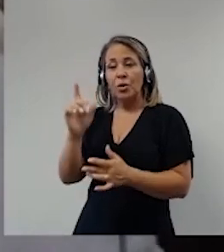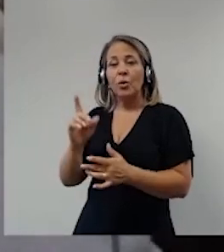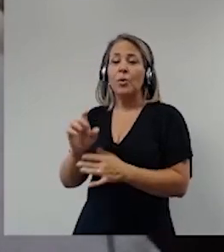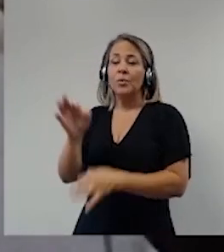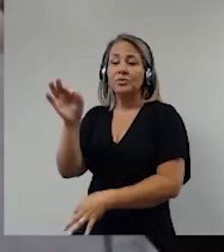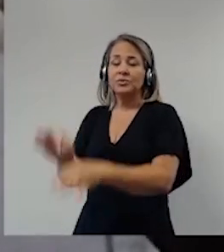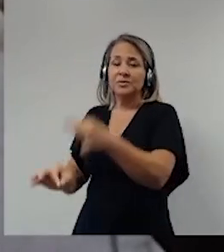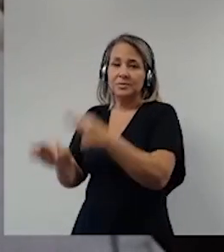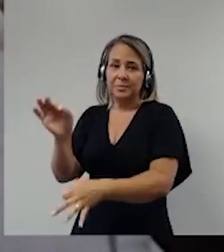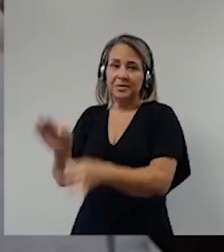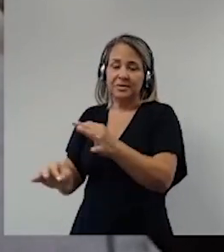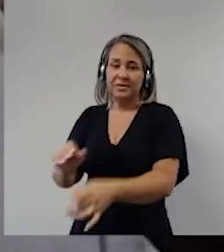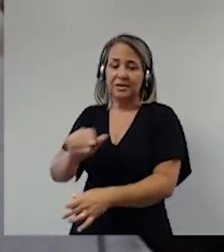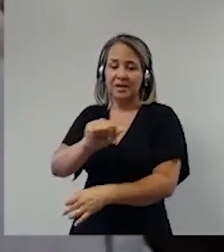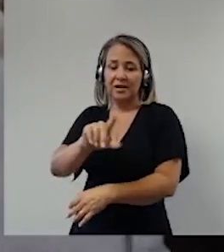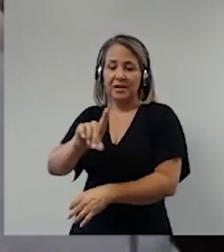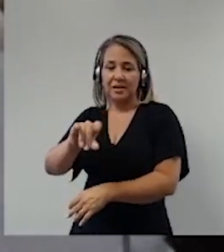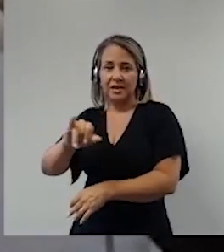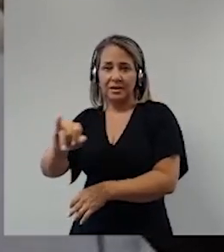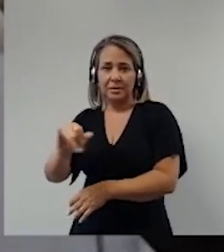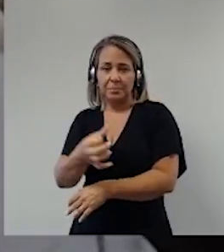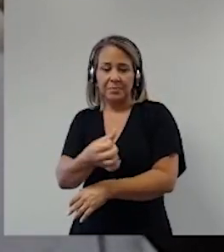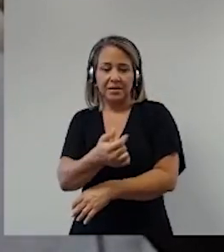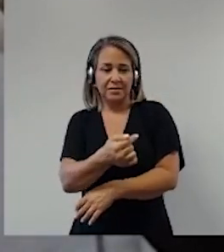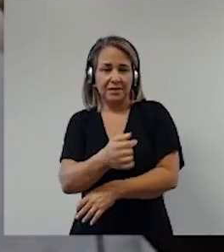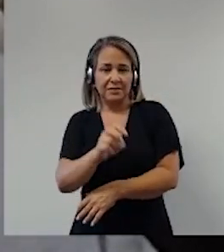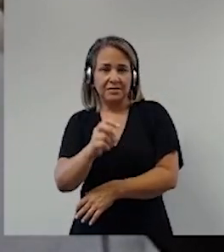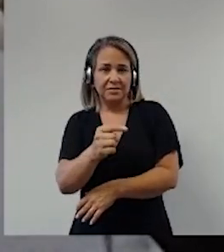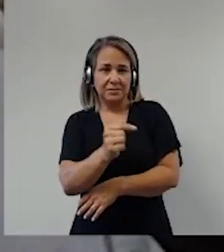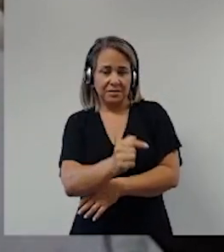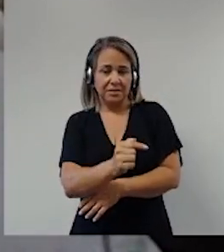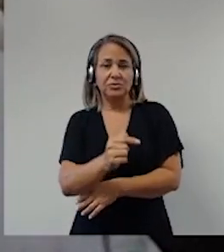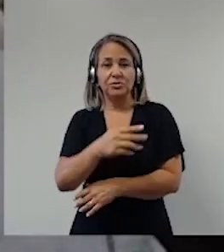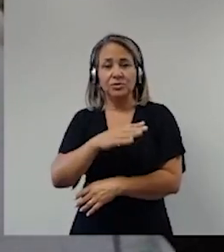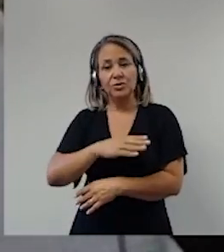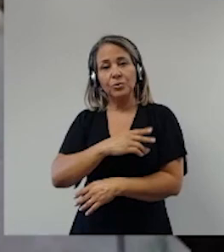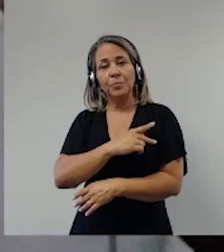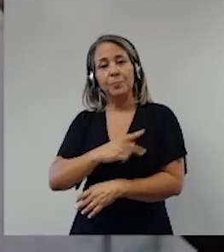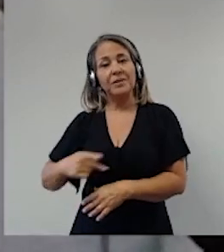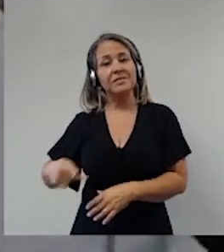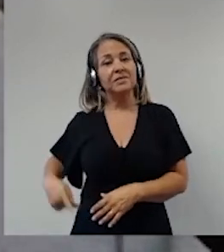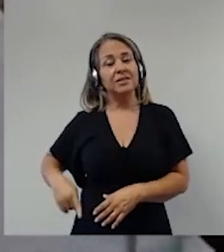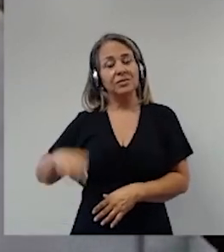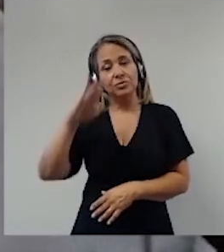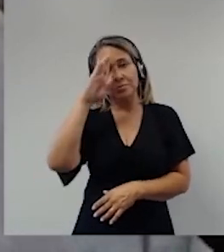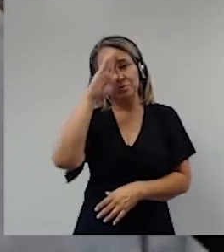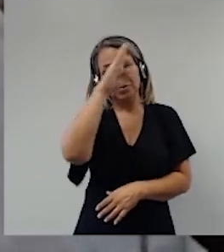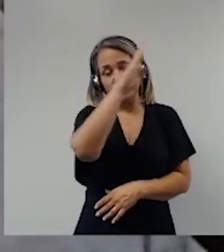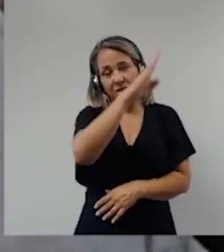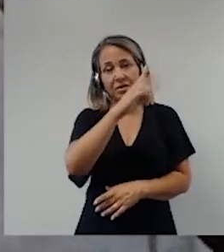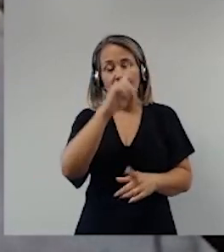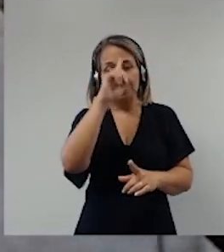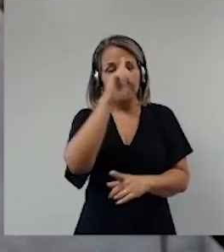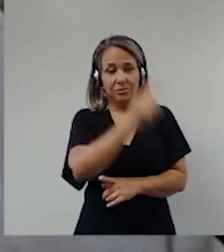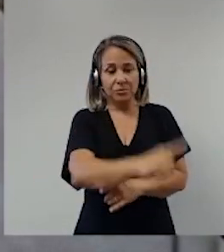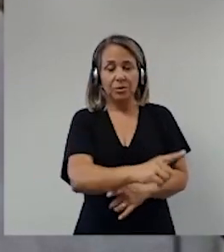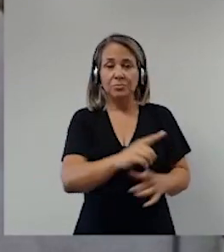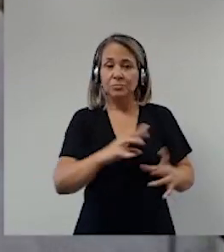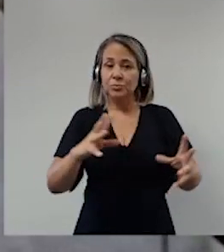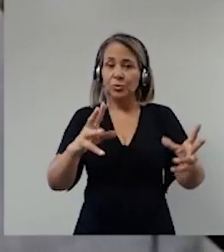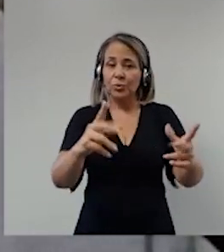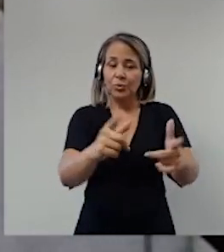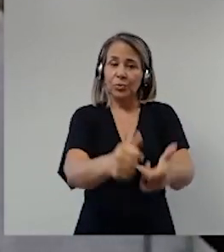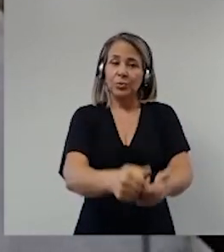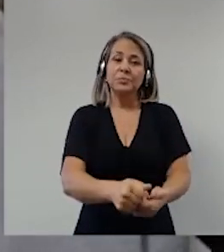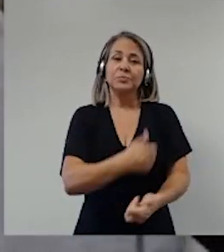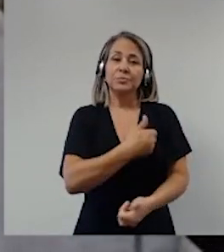ADI 6357, pelo Presidente da República, distribuída no âmbito do Supremo Tribunal Federal, eminente